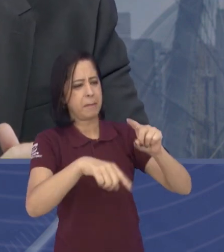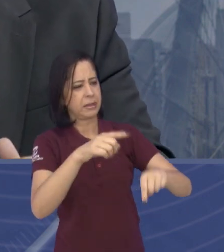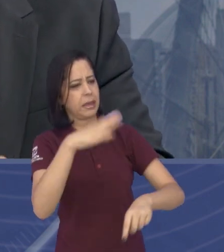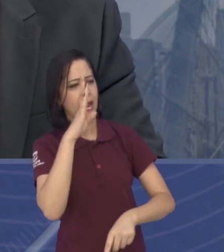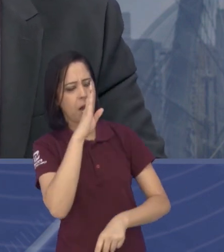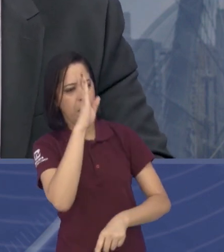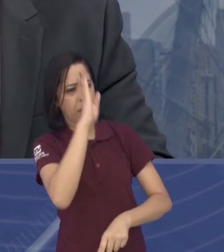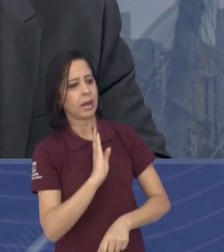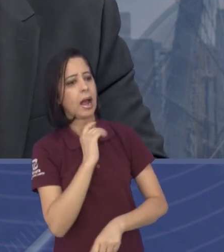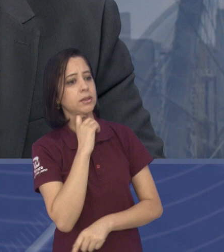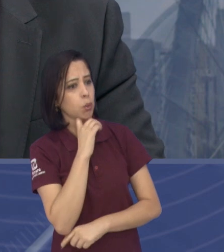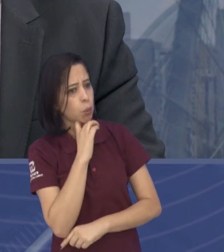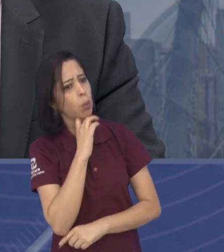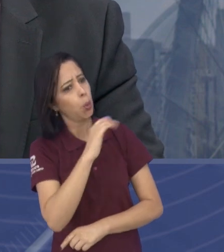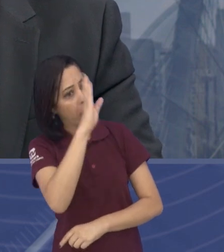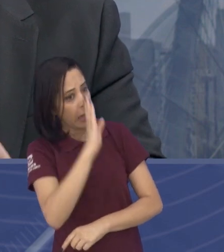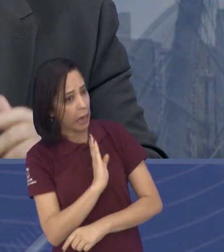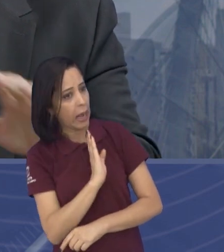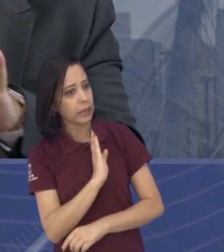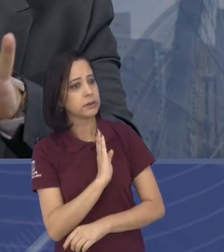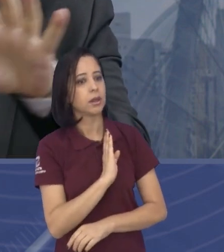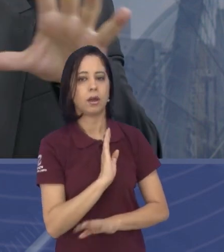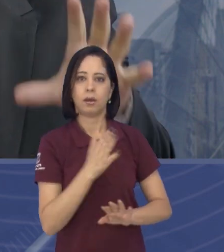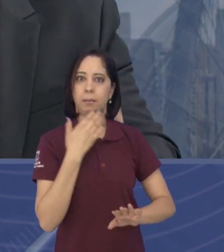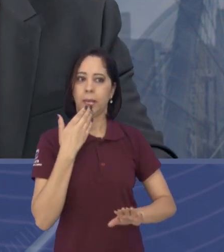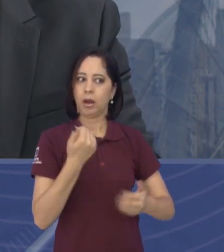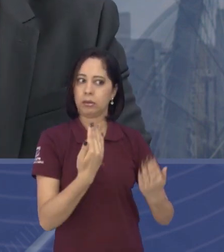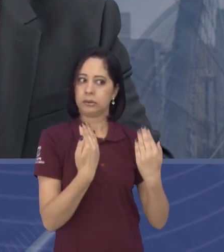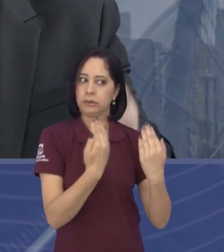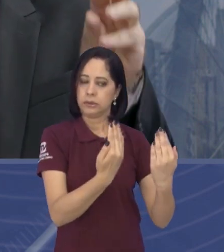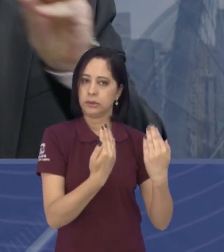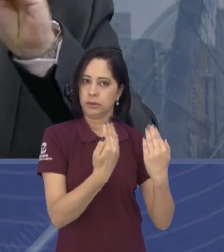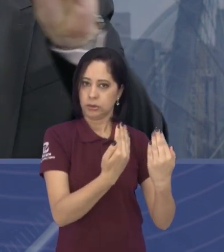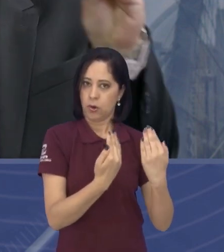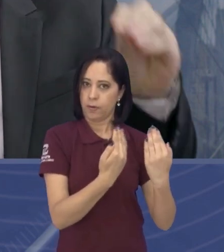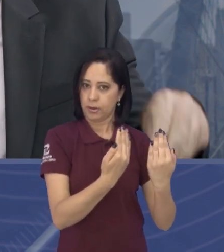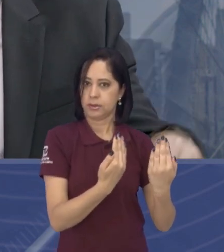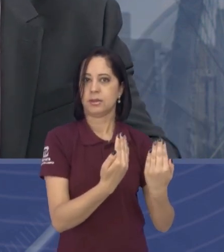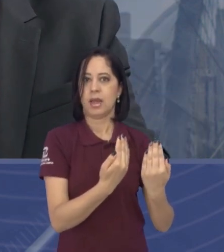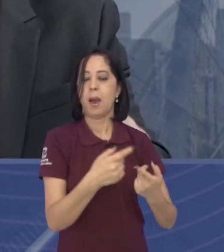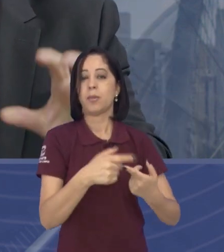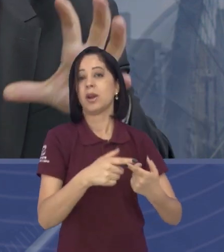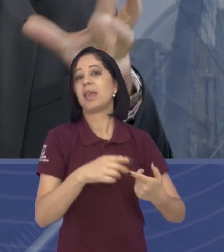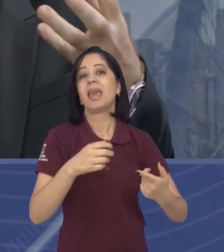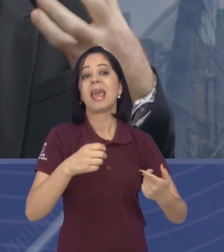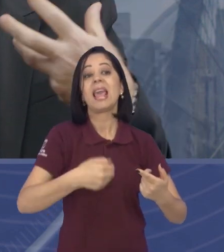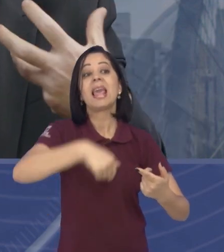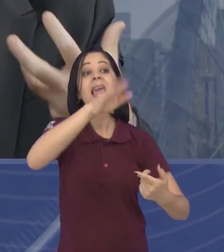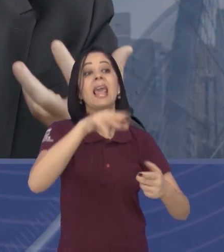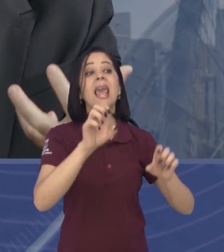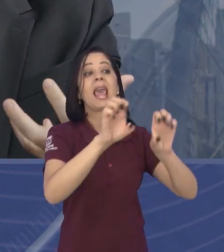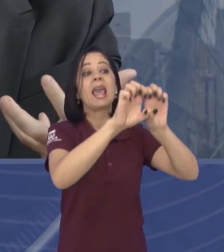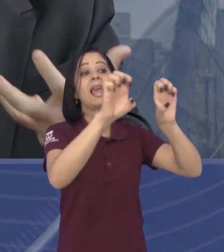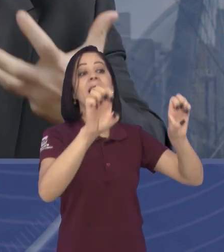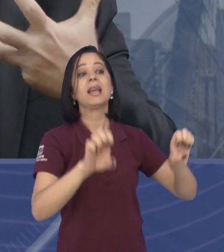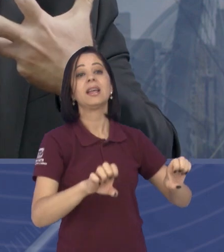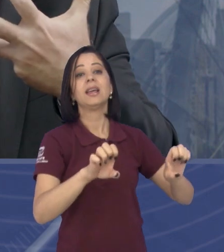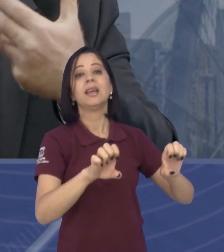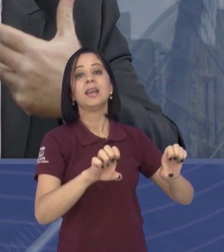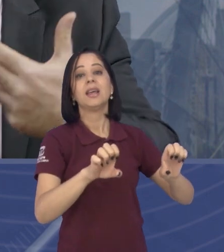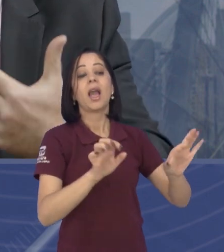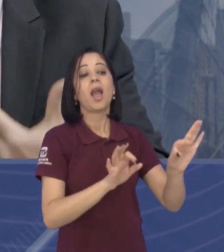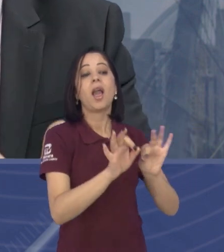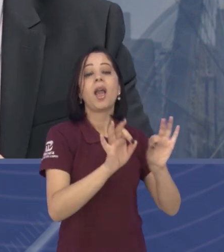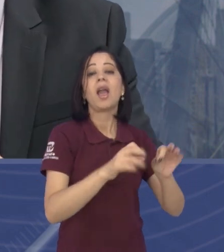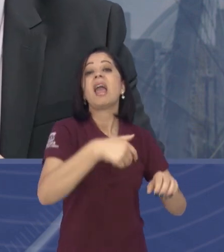Essa é uma das atenções que a pessoa tem que ter. Porque alguém investiu naquele site, alguém construiu aquela plataforma, estruturou o que está